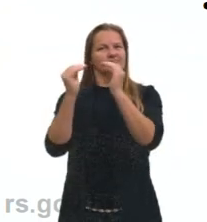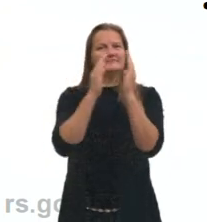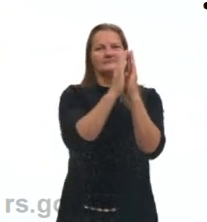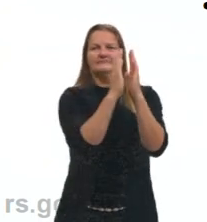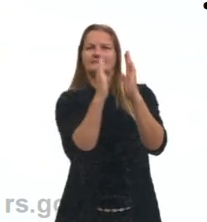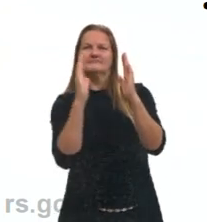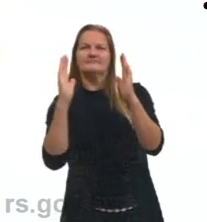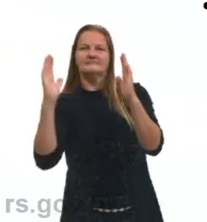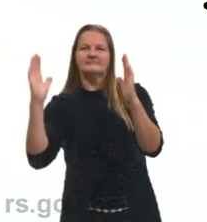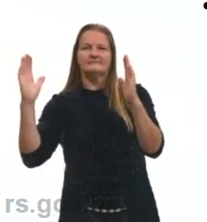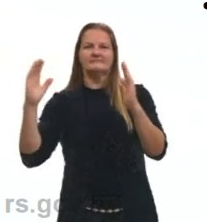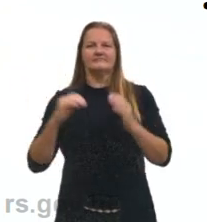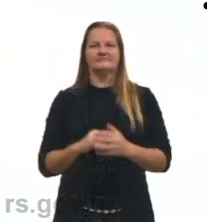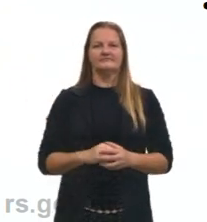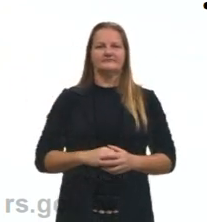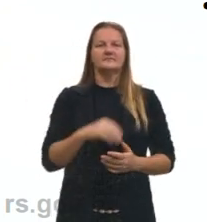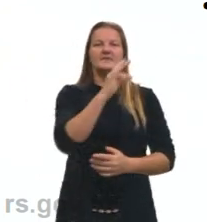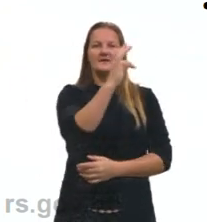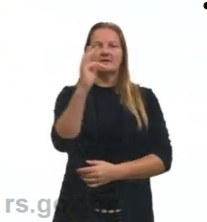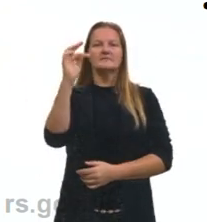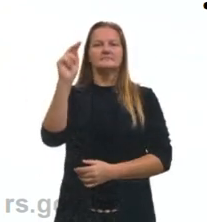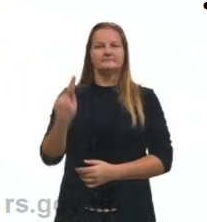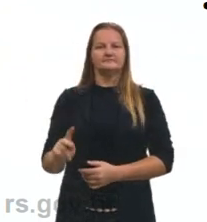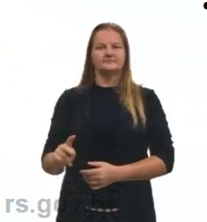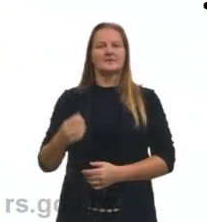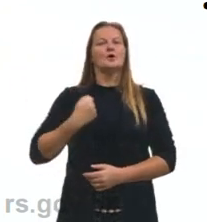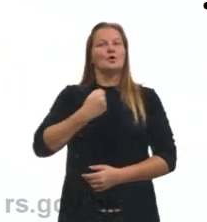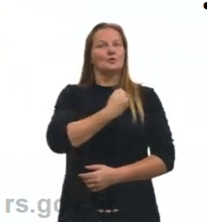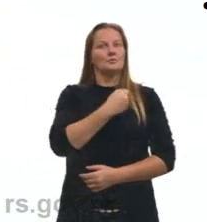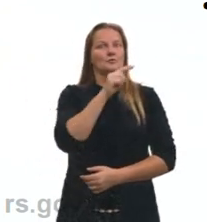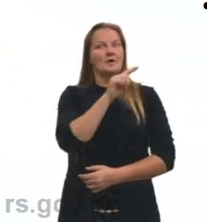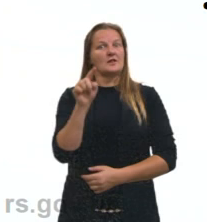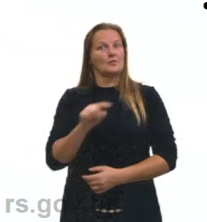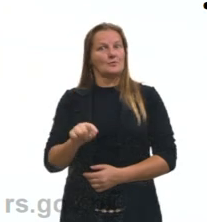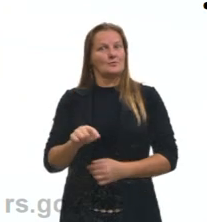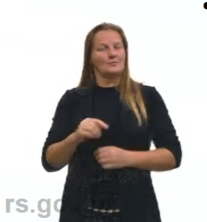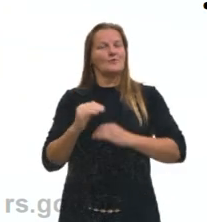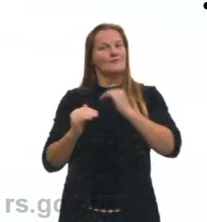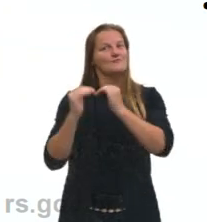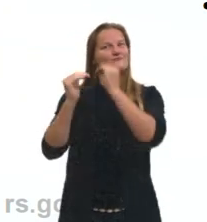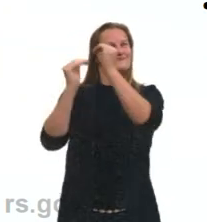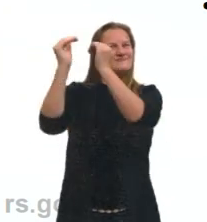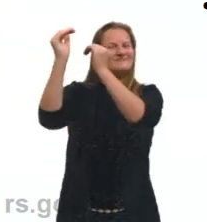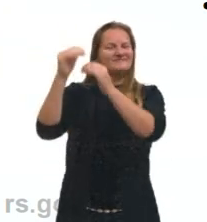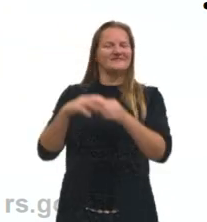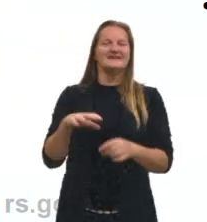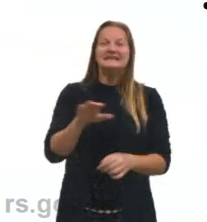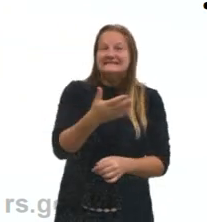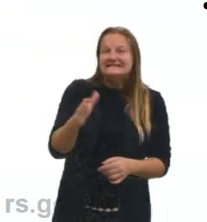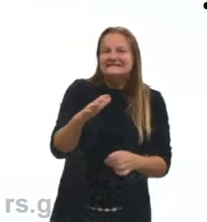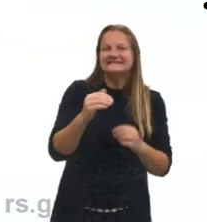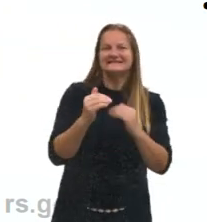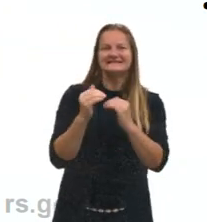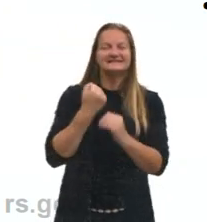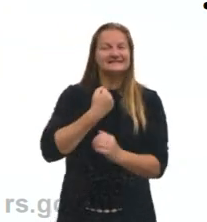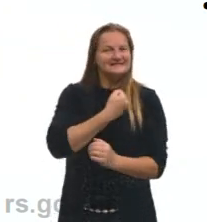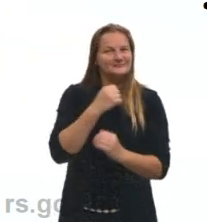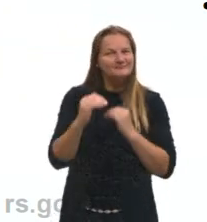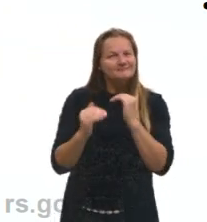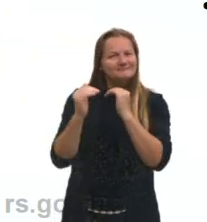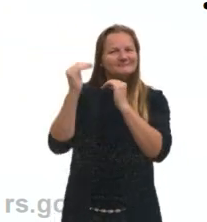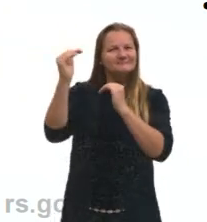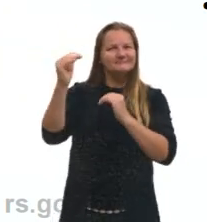estrutura principal da Tabela Periódica é o número atômico crescente então conforme esse número atômico ele cresce